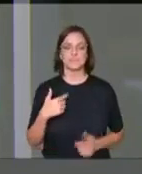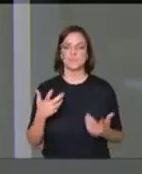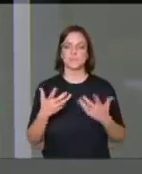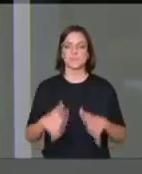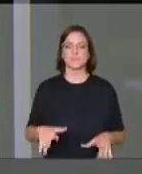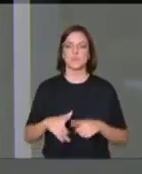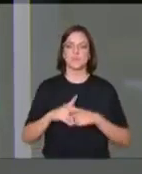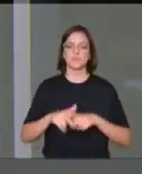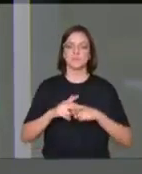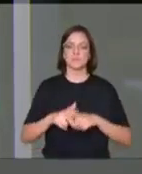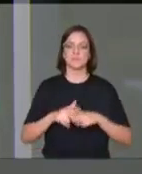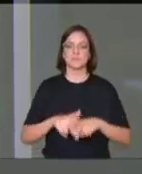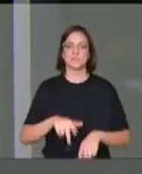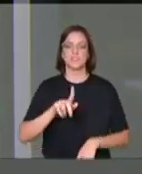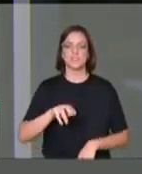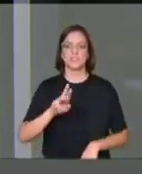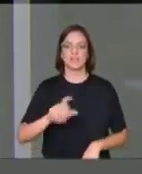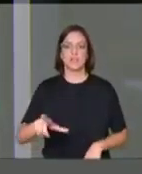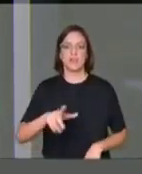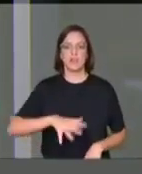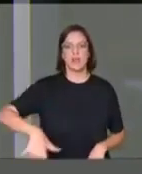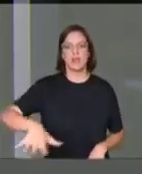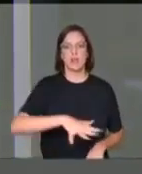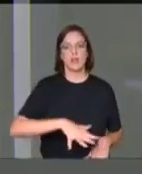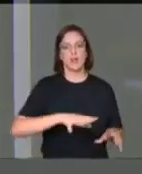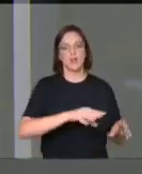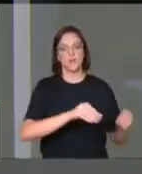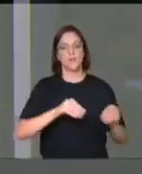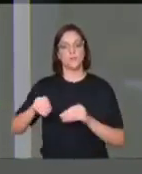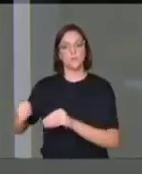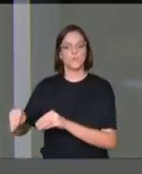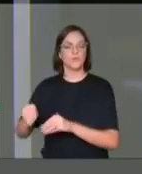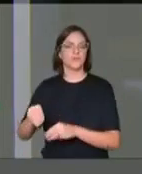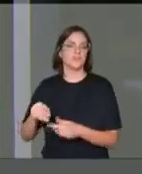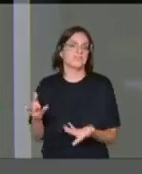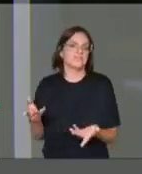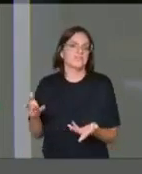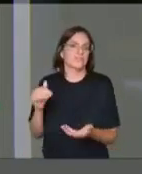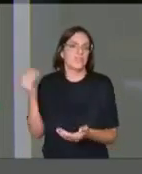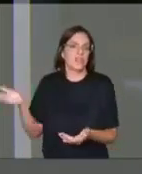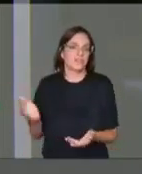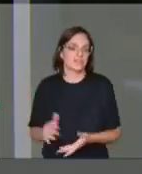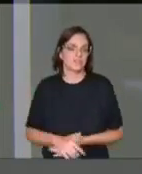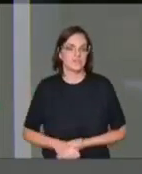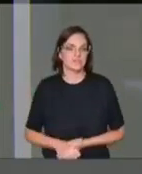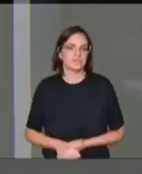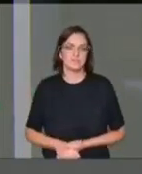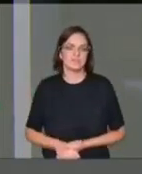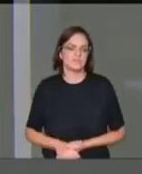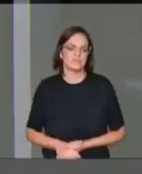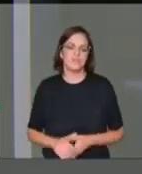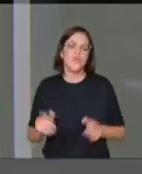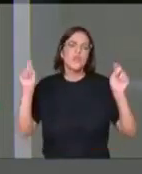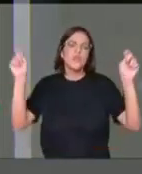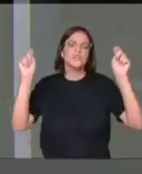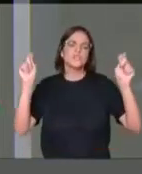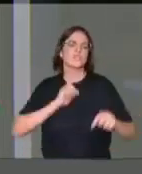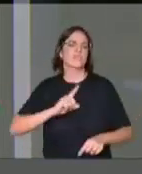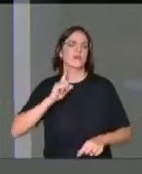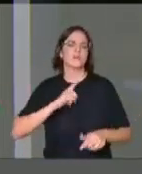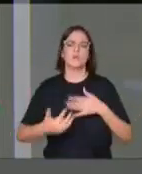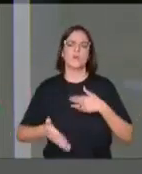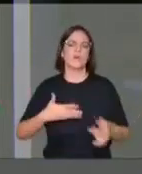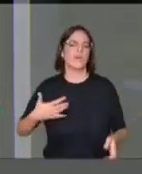que transferiu o pobre da geral para o pay-per-view do botequim. E acho que a torcida do Flamengo, ela é ampla, ela está em todas